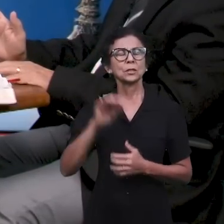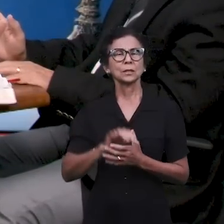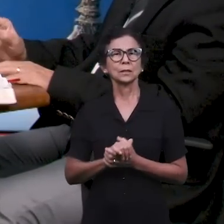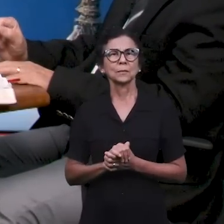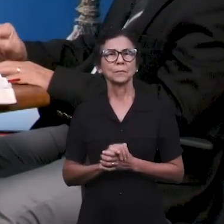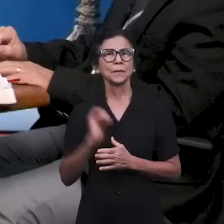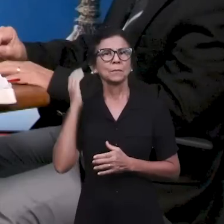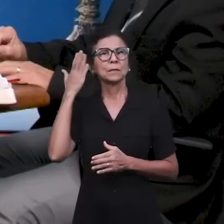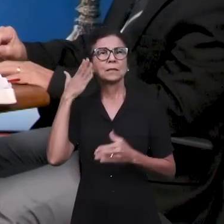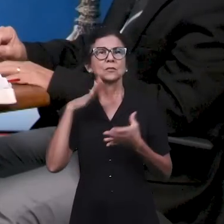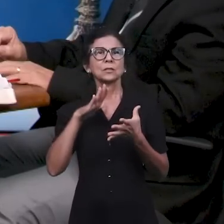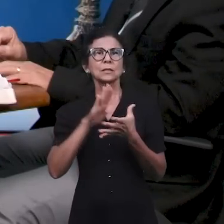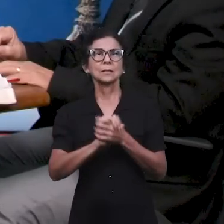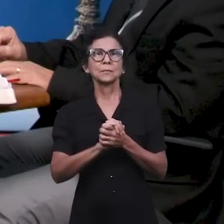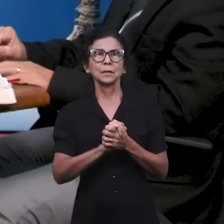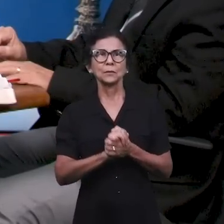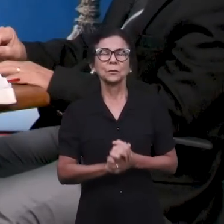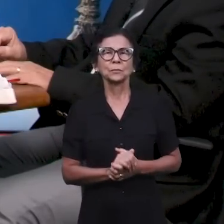sobre divórcio.